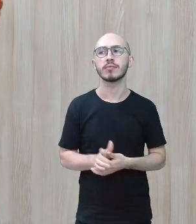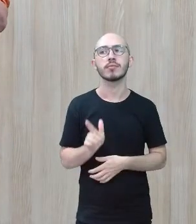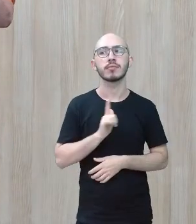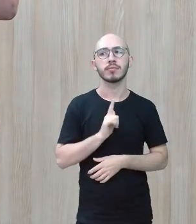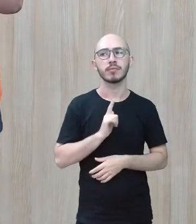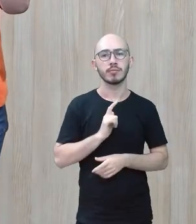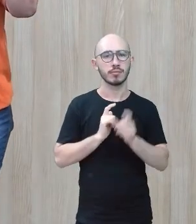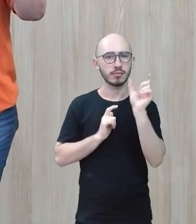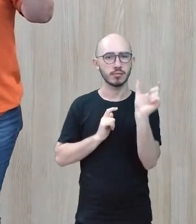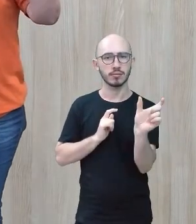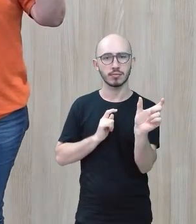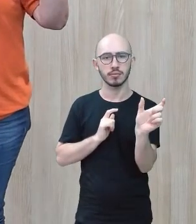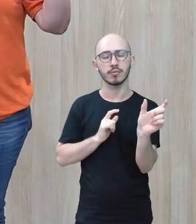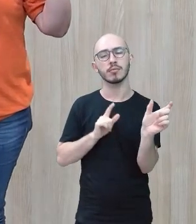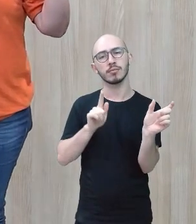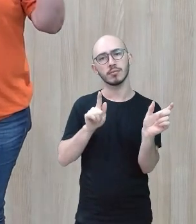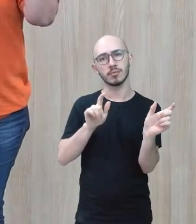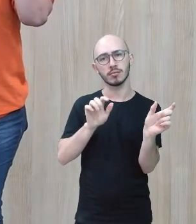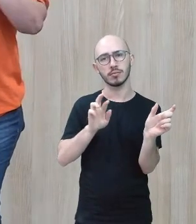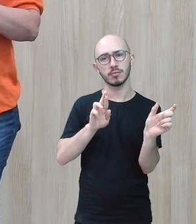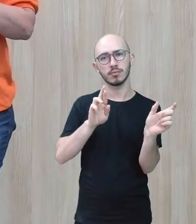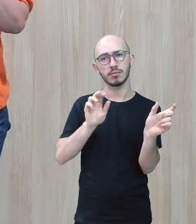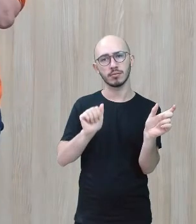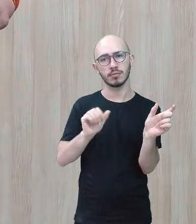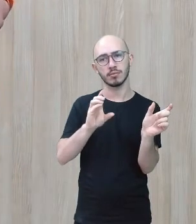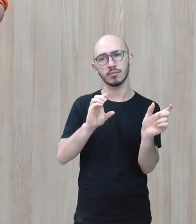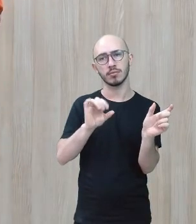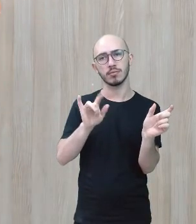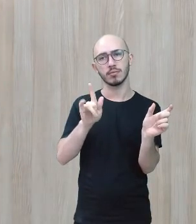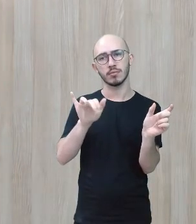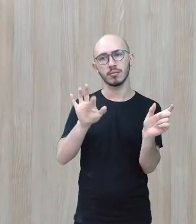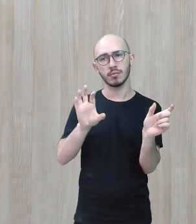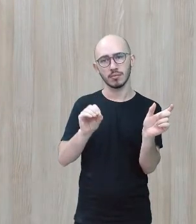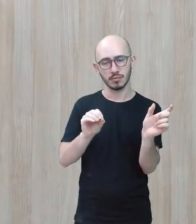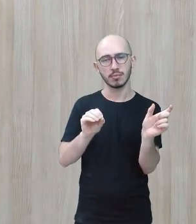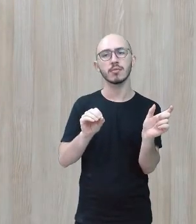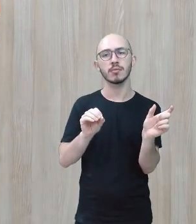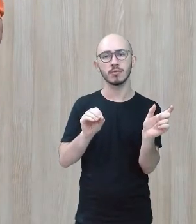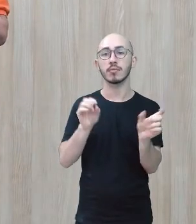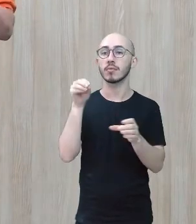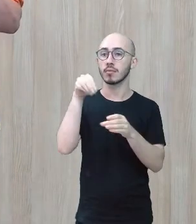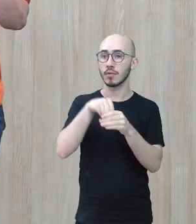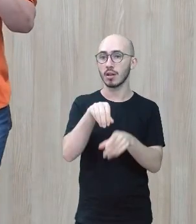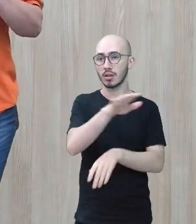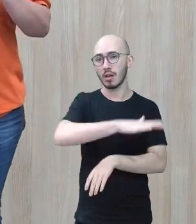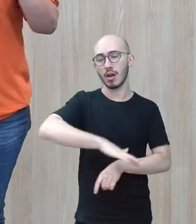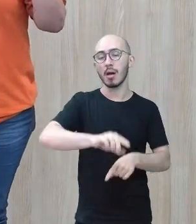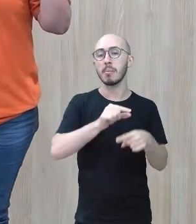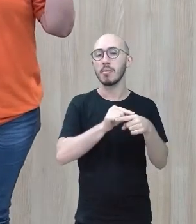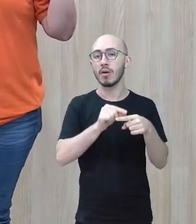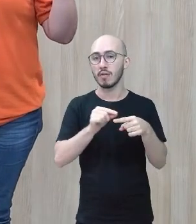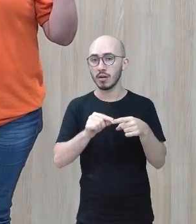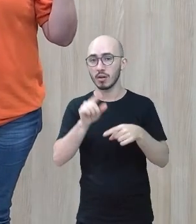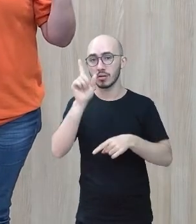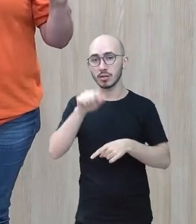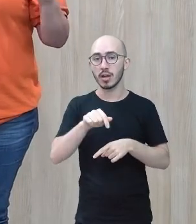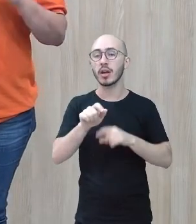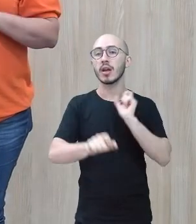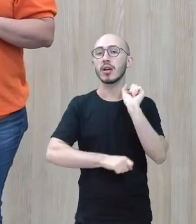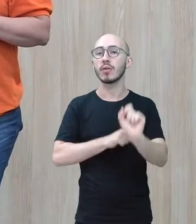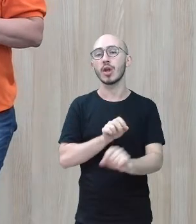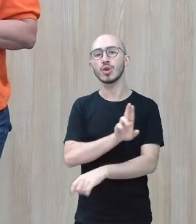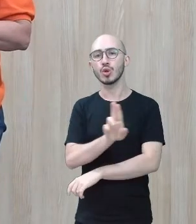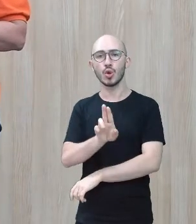a palavra Graciliano Ramos, que dentro da classe morfológica é substantivo